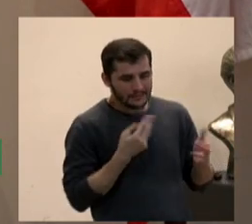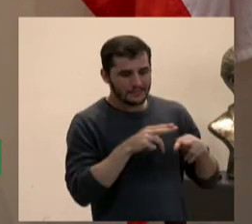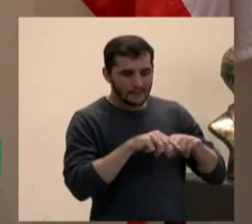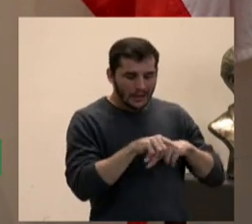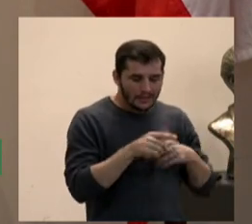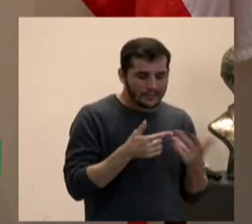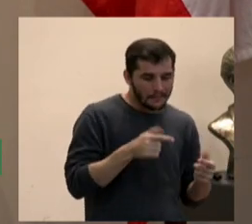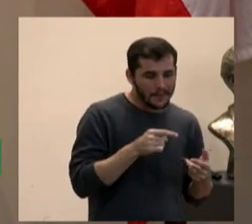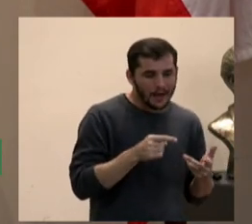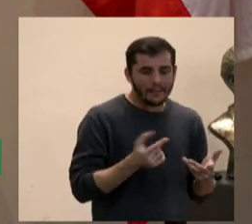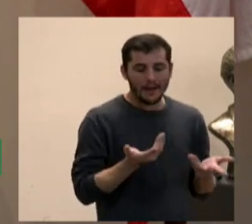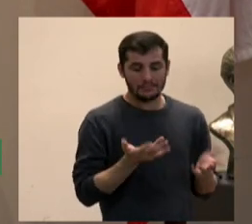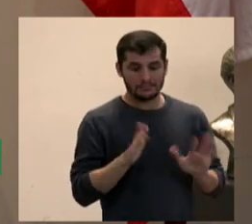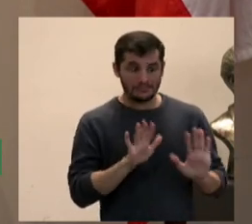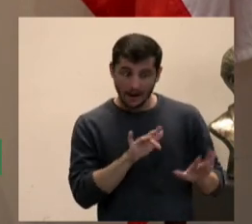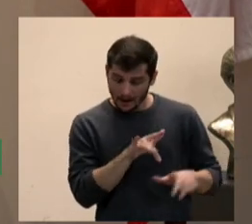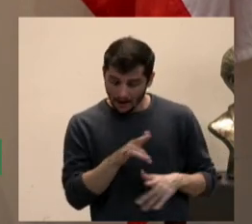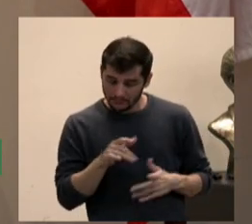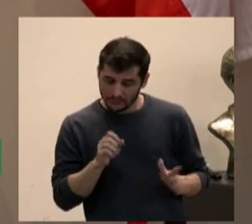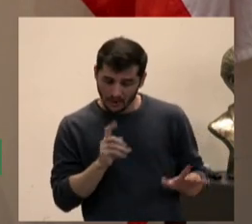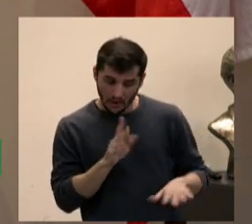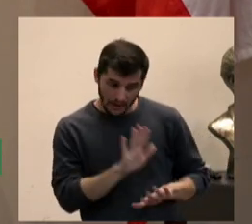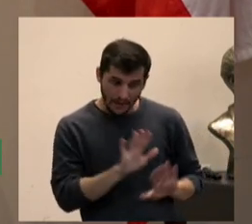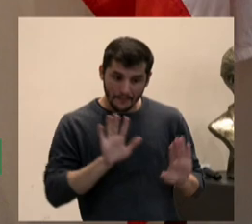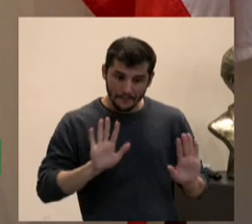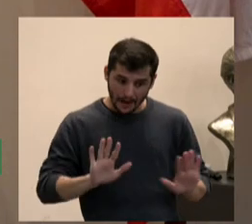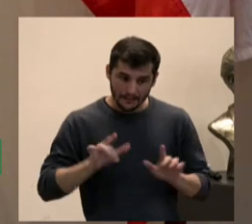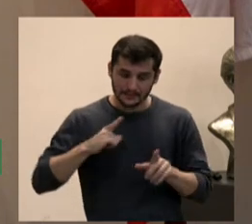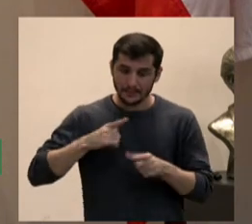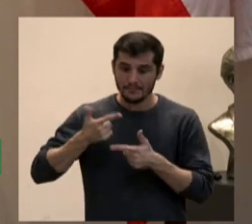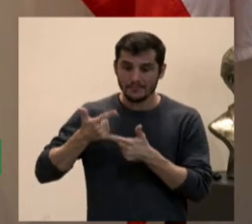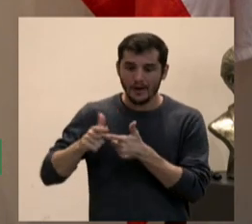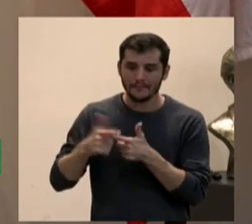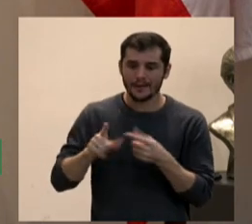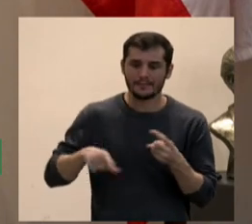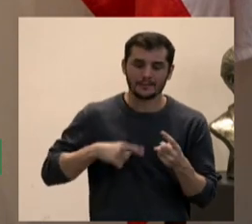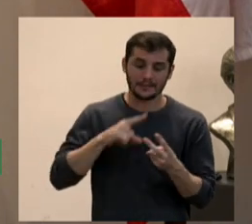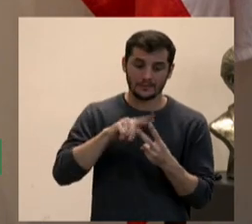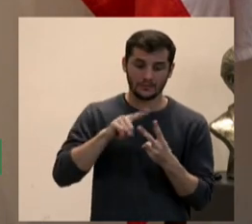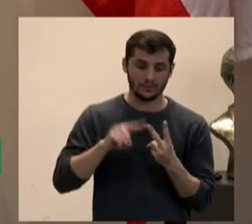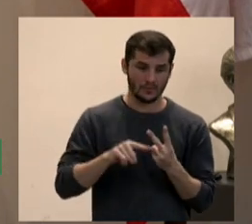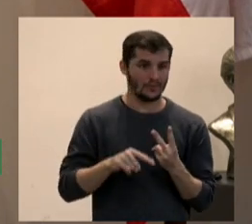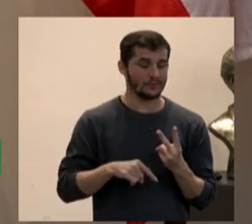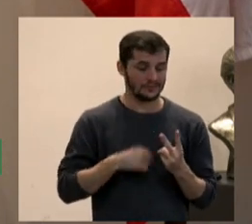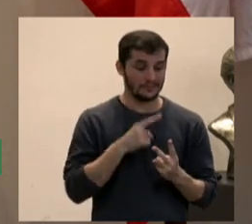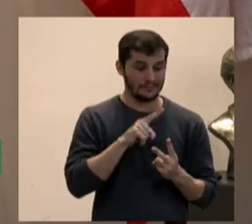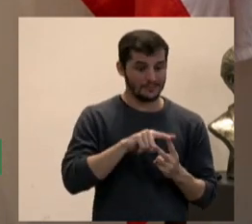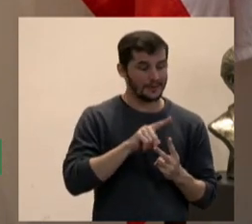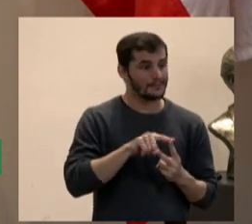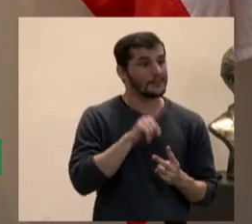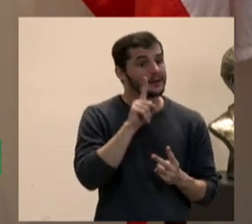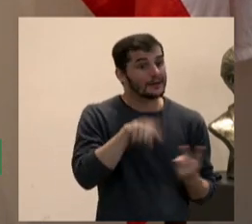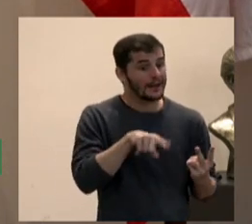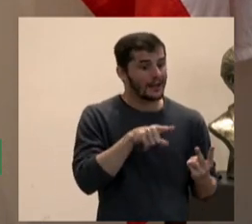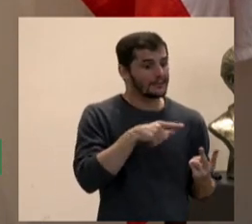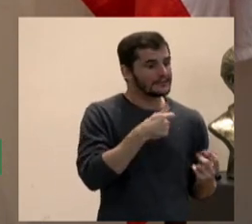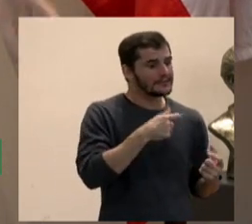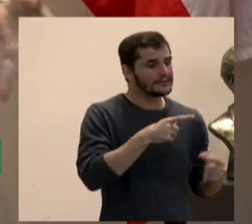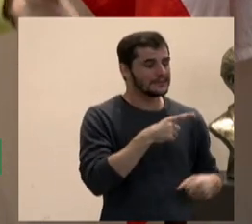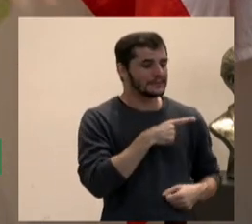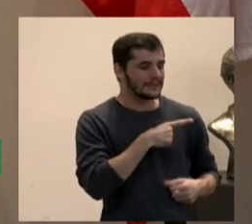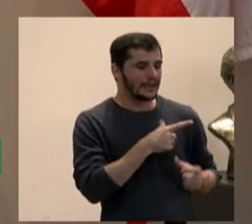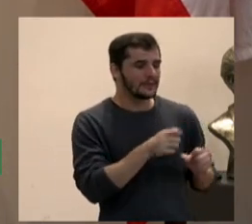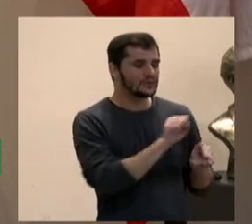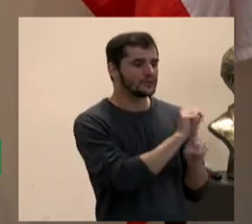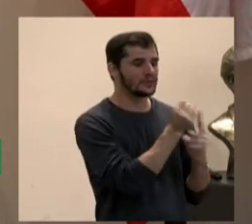Só que nós temos dois problemas, duas dimensões dessa situação. A primeira, nós temos uma dívida social, é